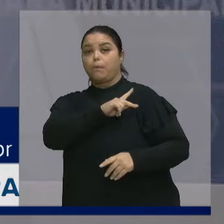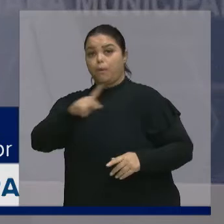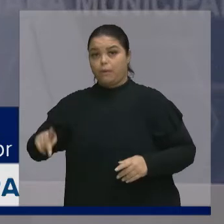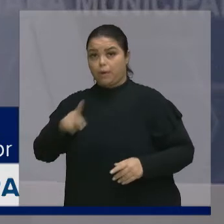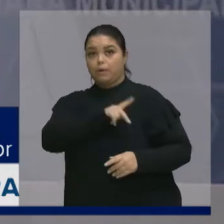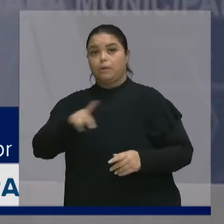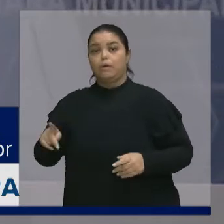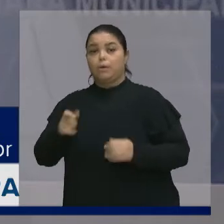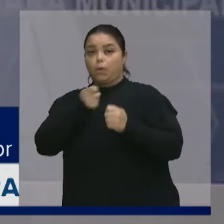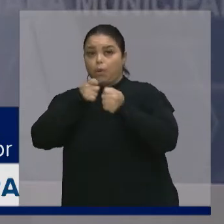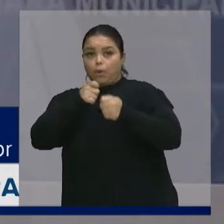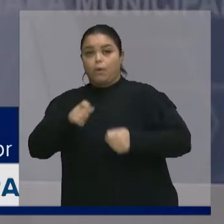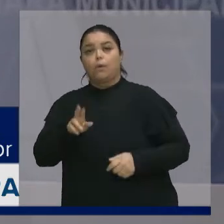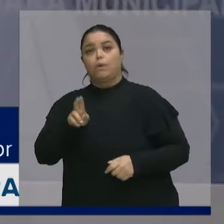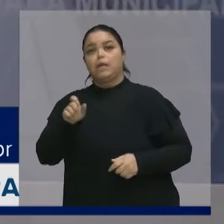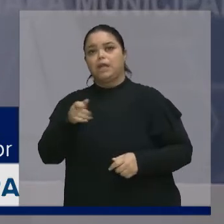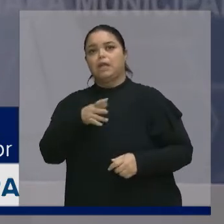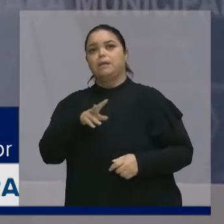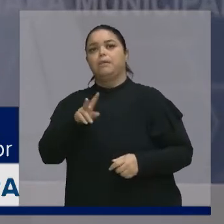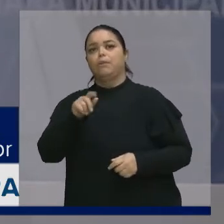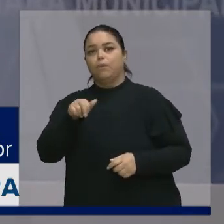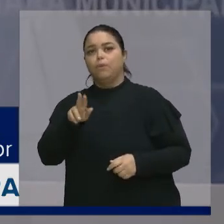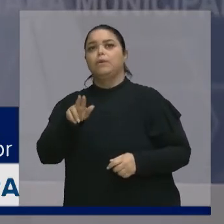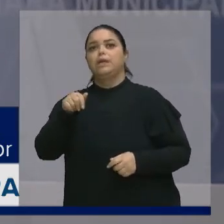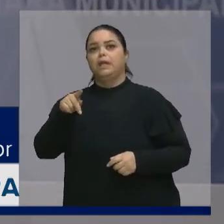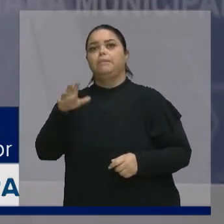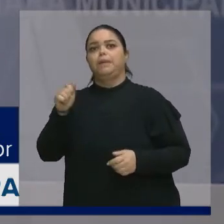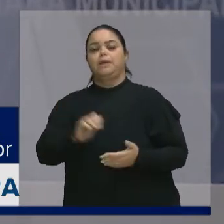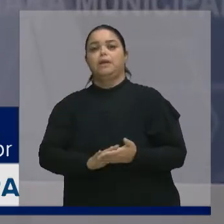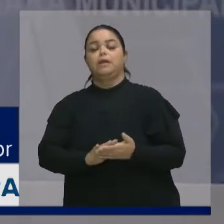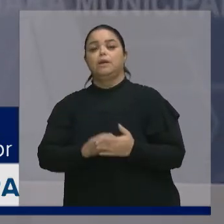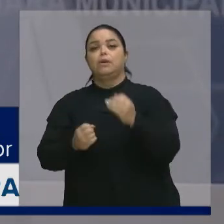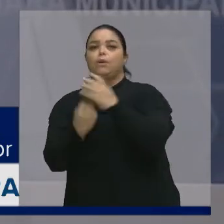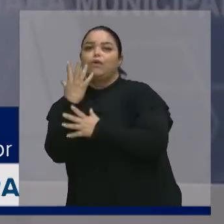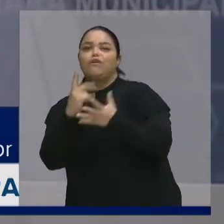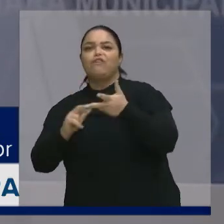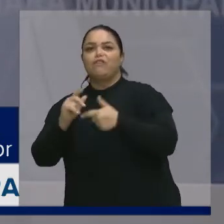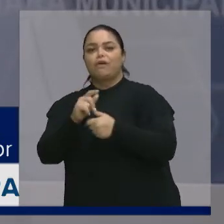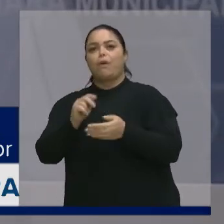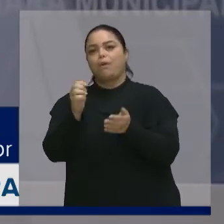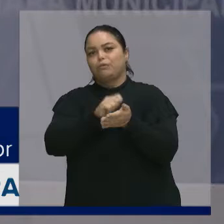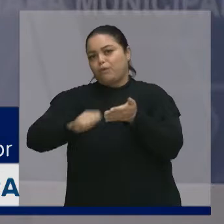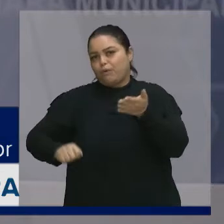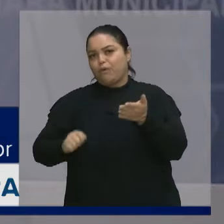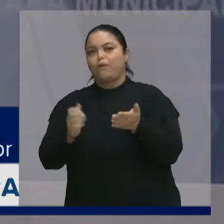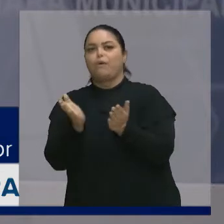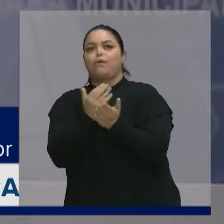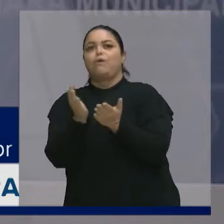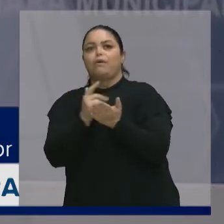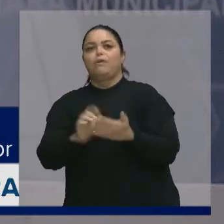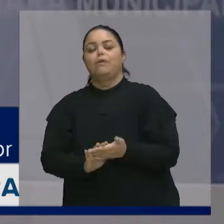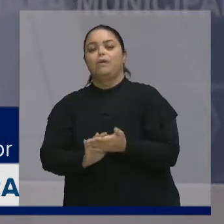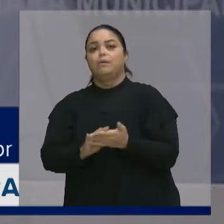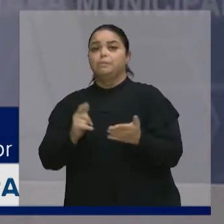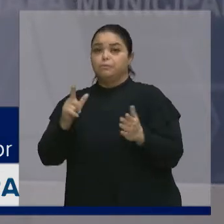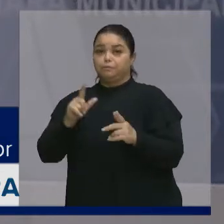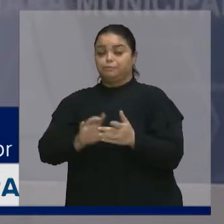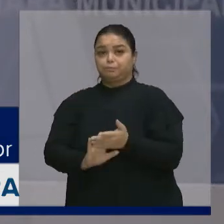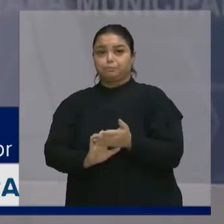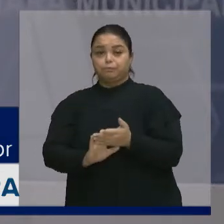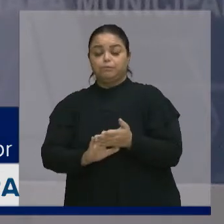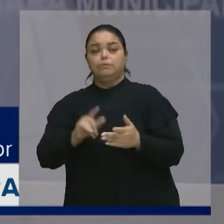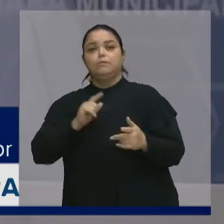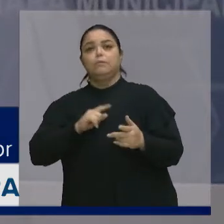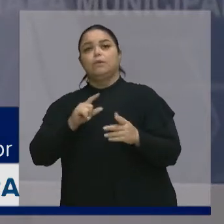de jornalismo da Univap, em São José dos Campos. É autor de diversos livros e tem forte ligação com a literatura,